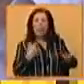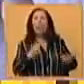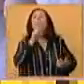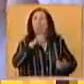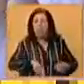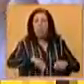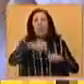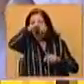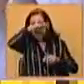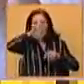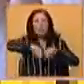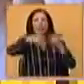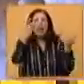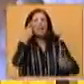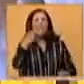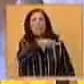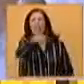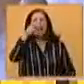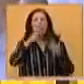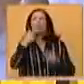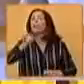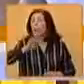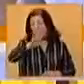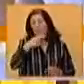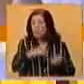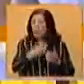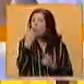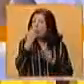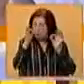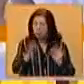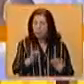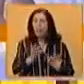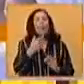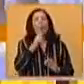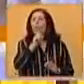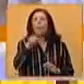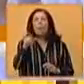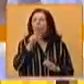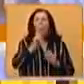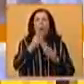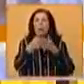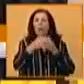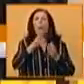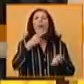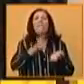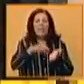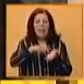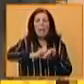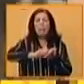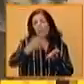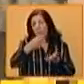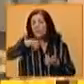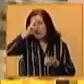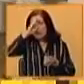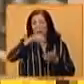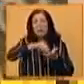devassidão da vida dos cidadãos. Agora, há uma verdade indiscutível, é que não tem absolutamente nada a ver com a verdade tributária. O Governo garante